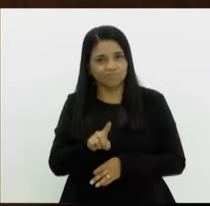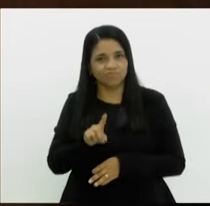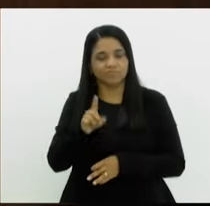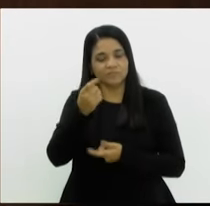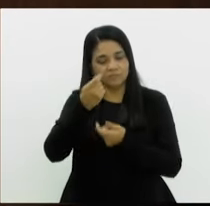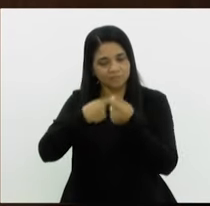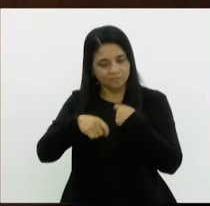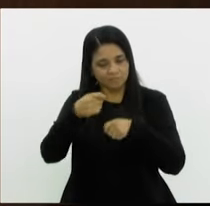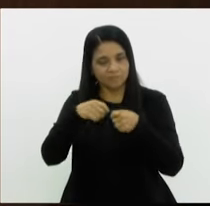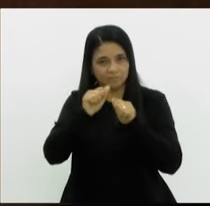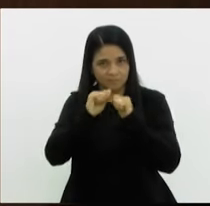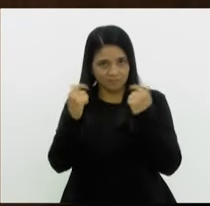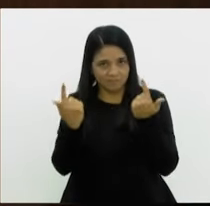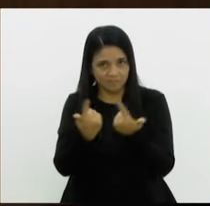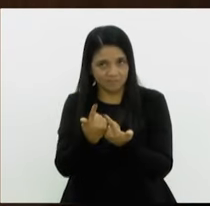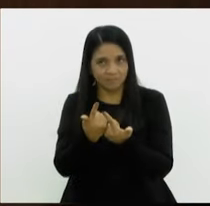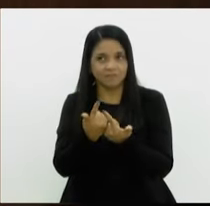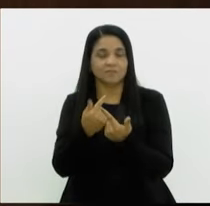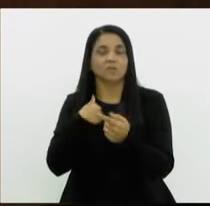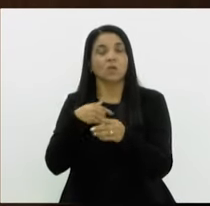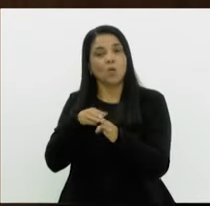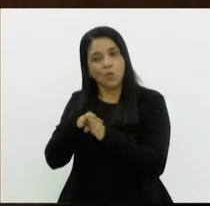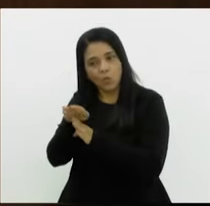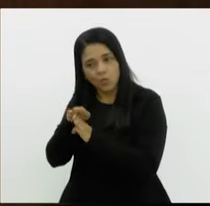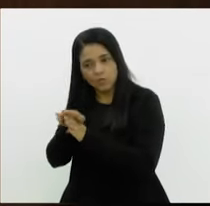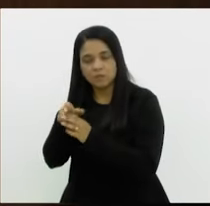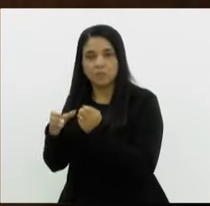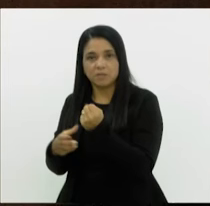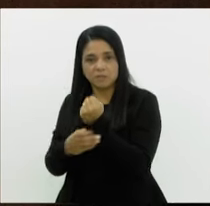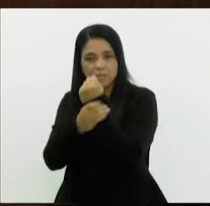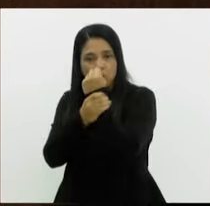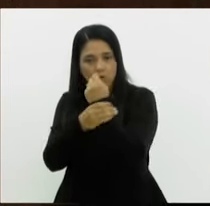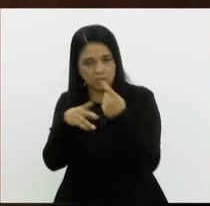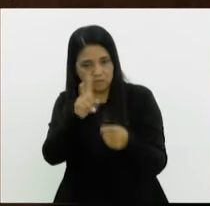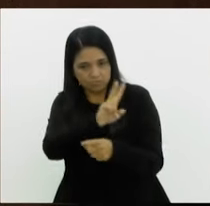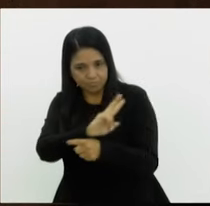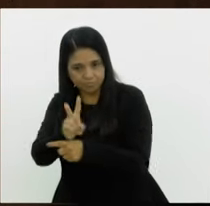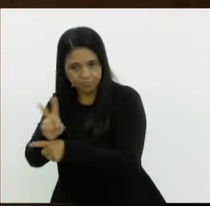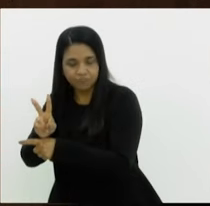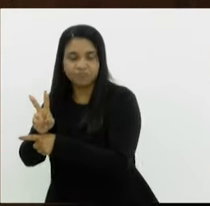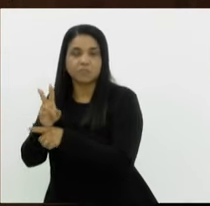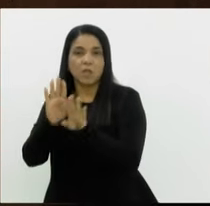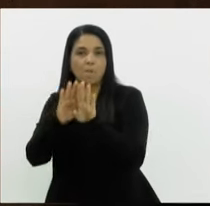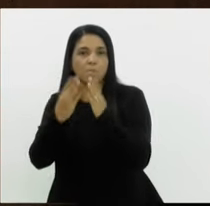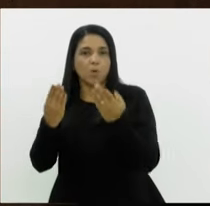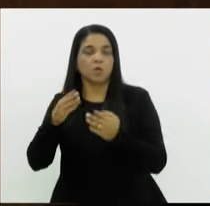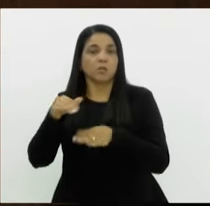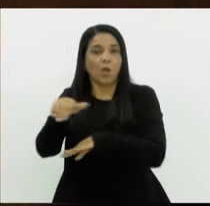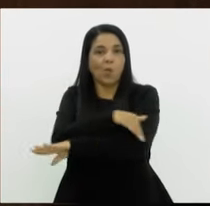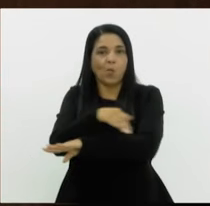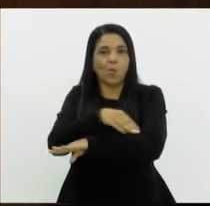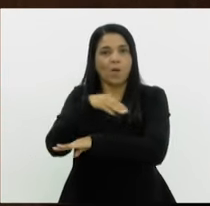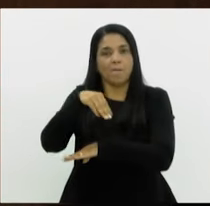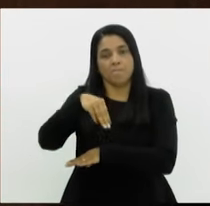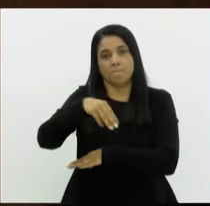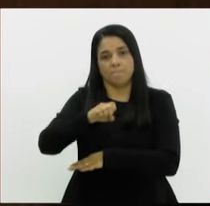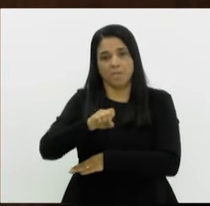da casa, também orientando aos seguranças que ficam na porta da Rua México, para que